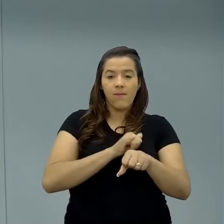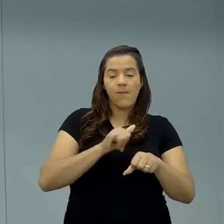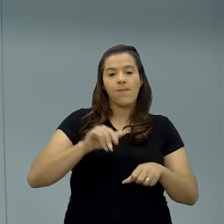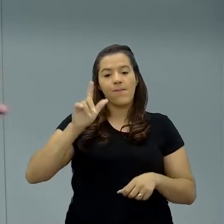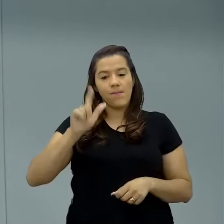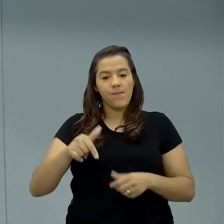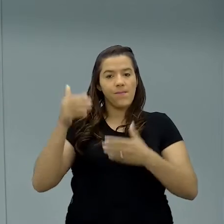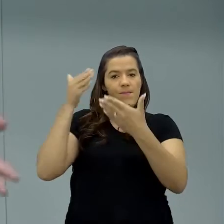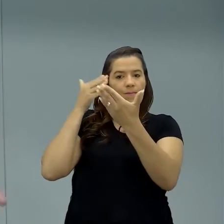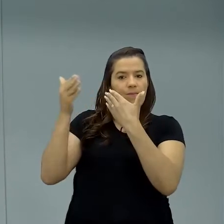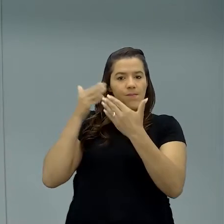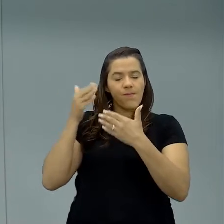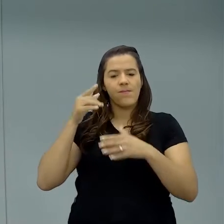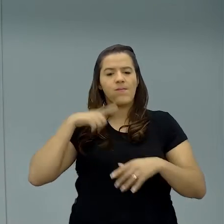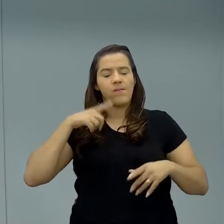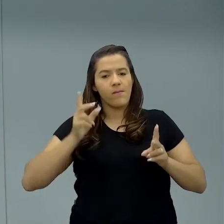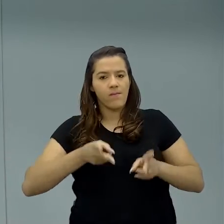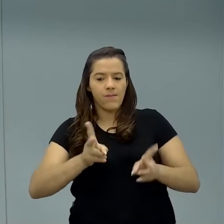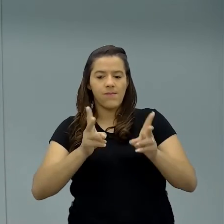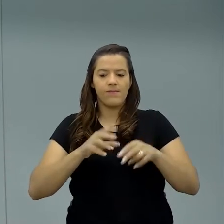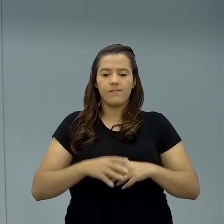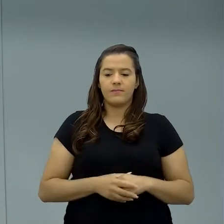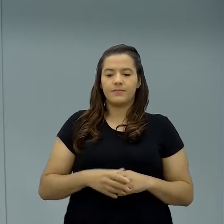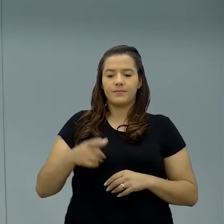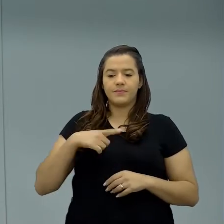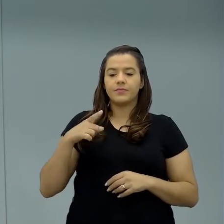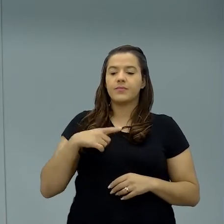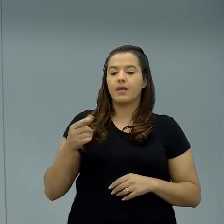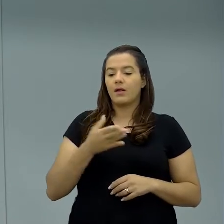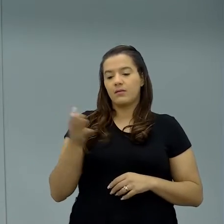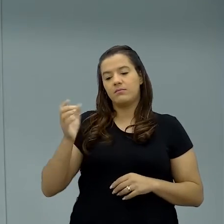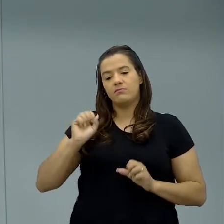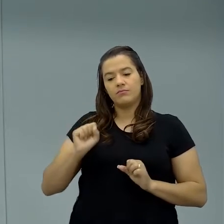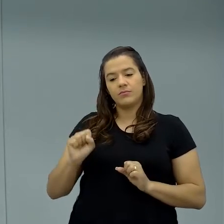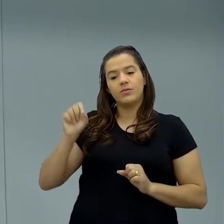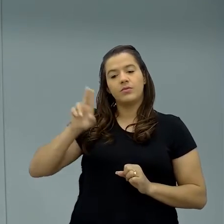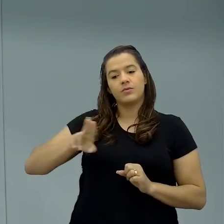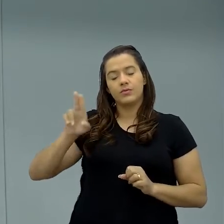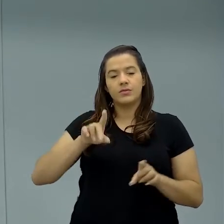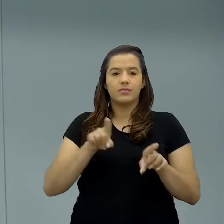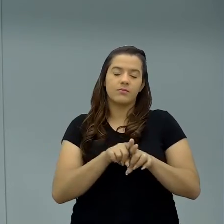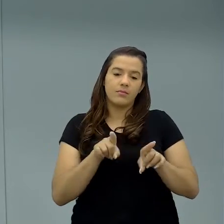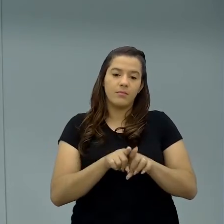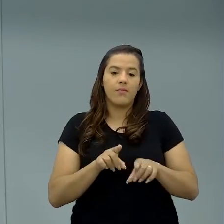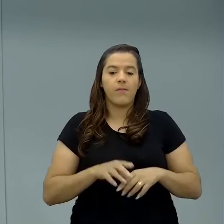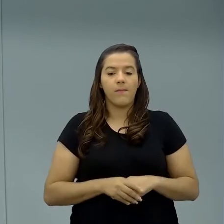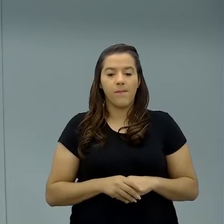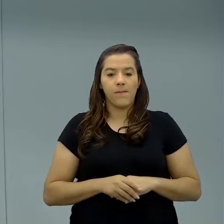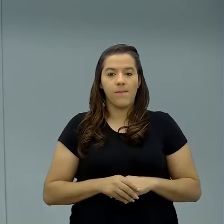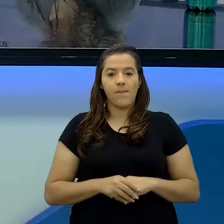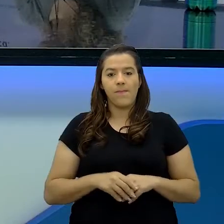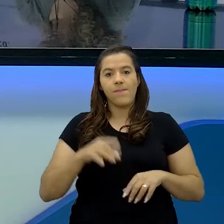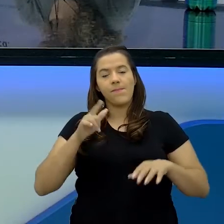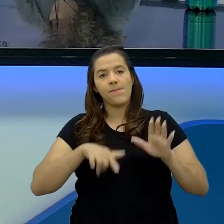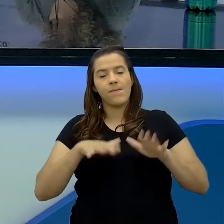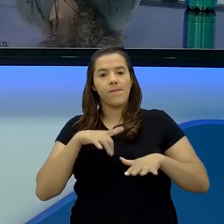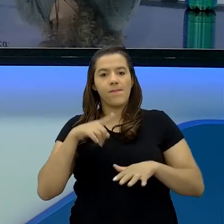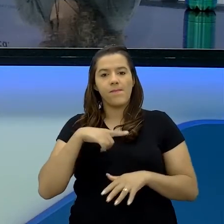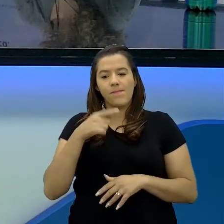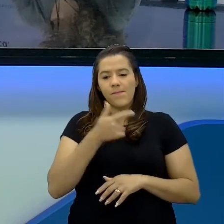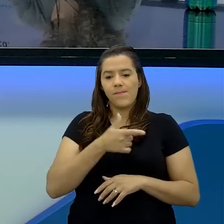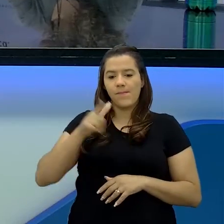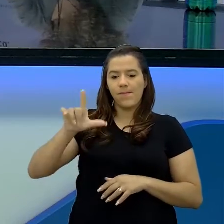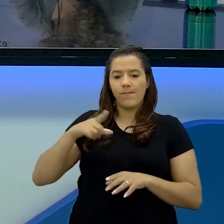né? Diariamente. Sim. E até para o autista ele pode ser utilizado também, né? Por que não? Talvez você tenha que ter outra via